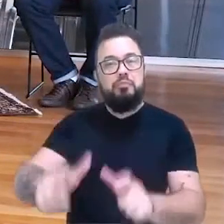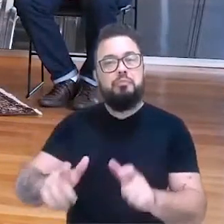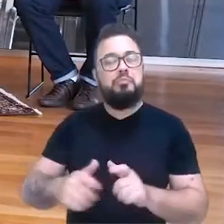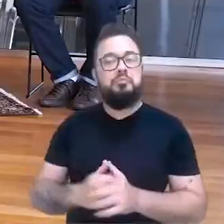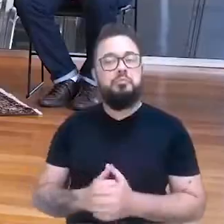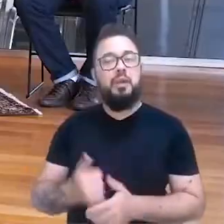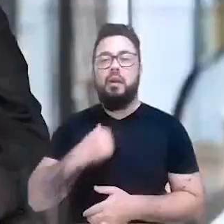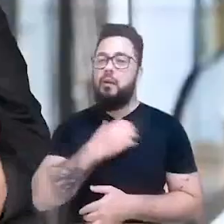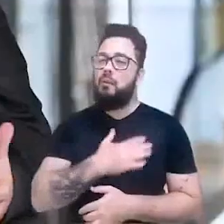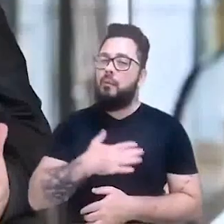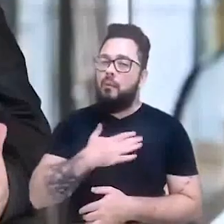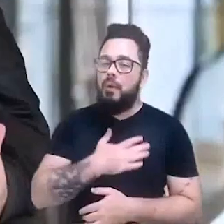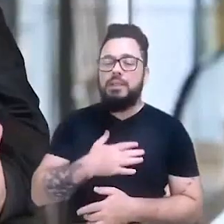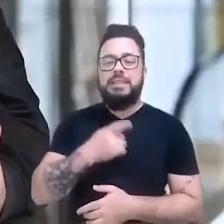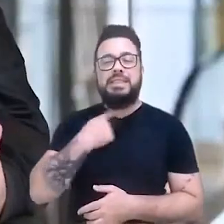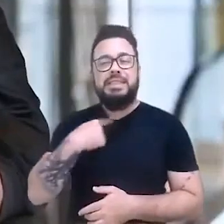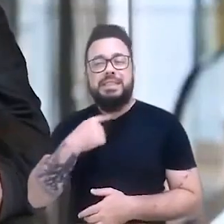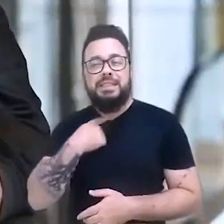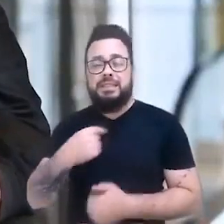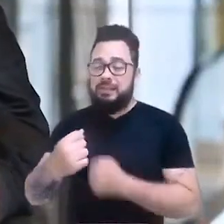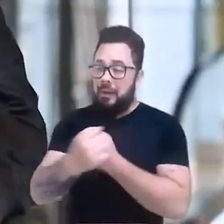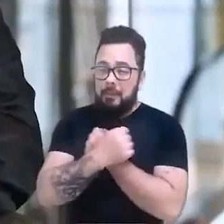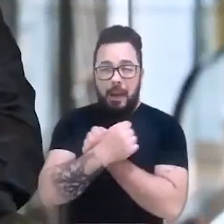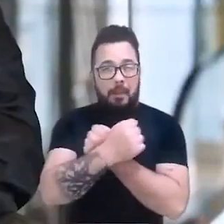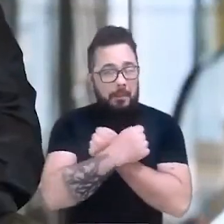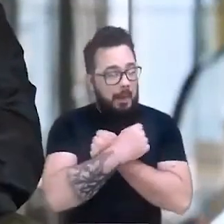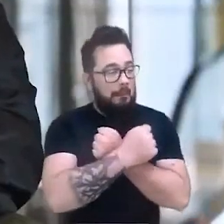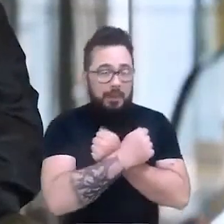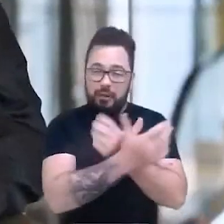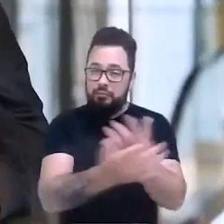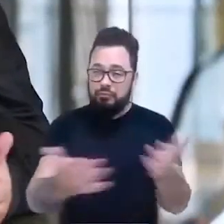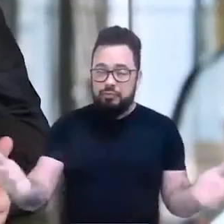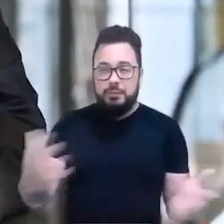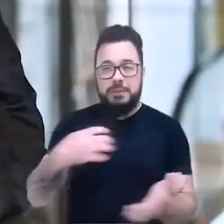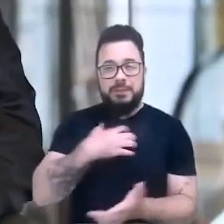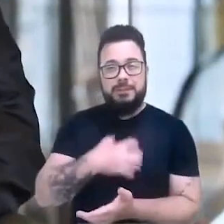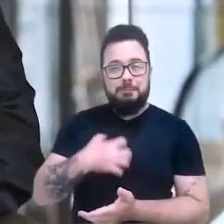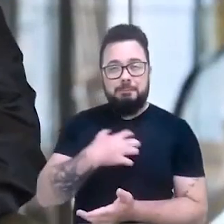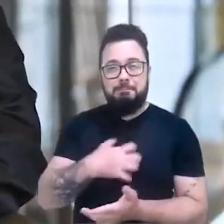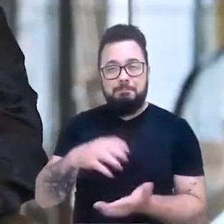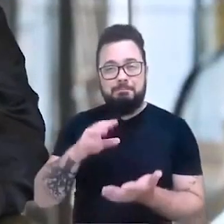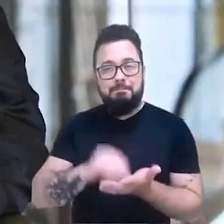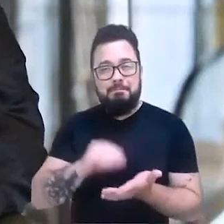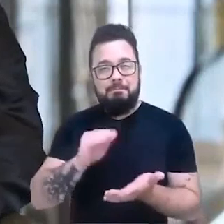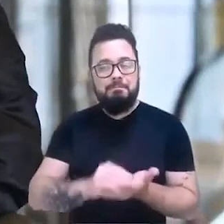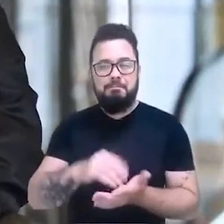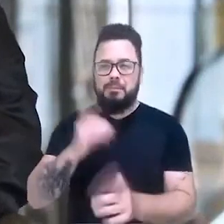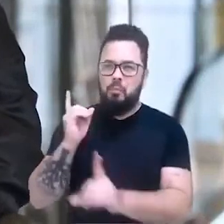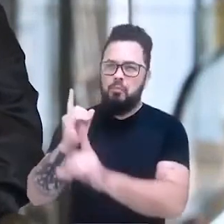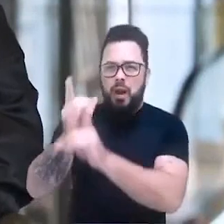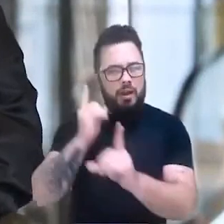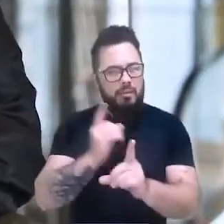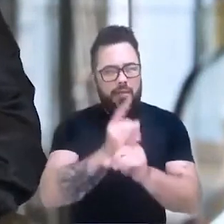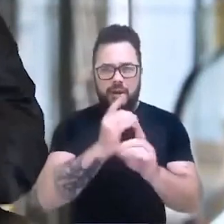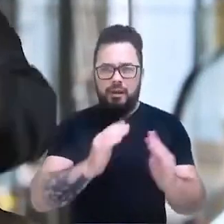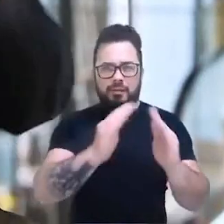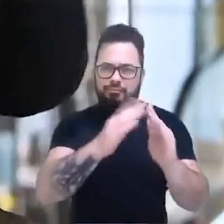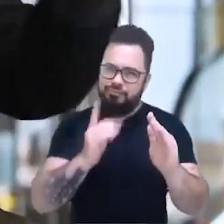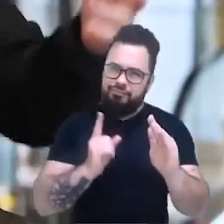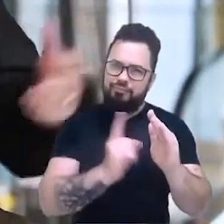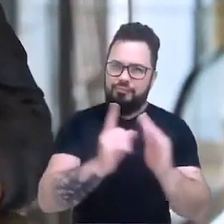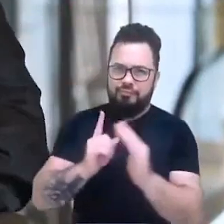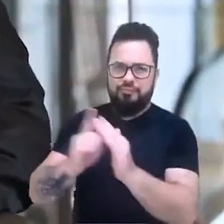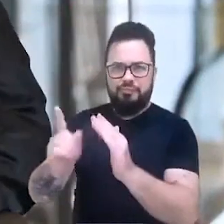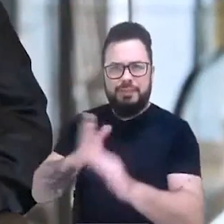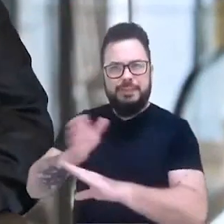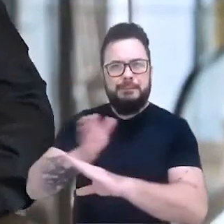de trampo tudo, mas eu tô com muita vontade de abraçar as pessoas. De sair para os lugares, eu sinto muita falta de ver gente nova, de